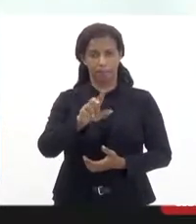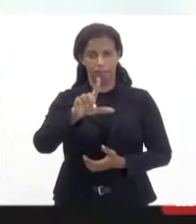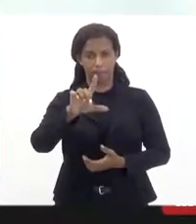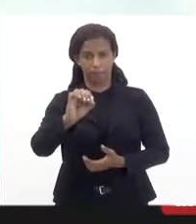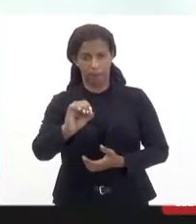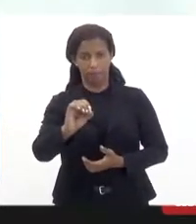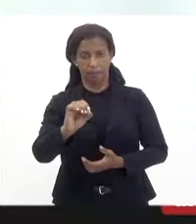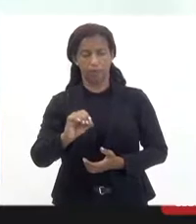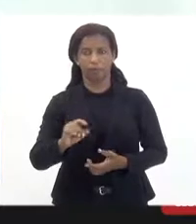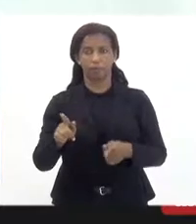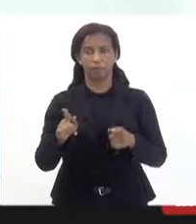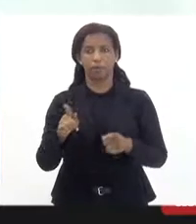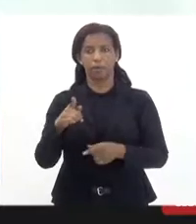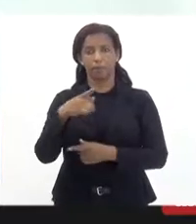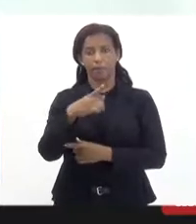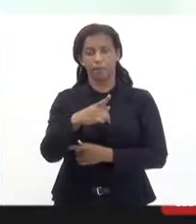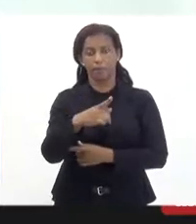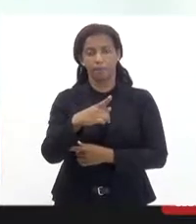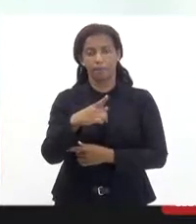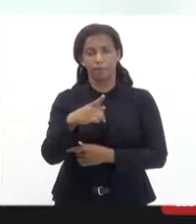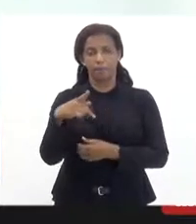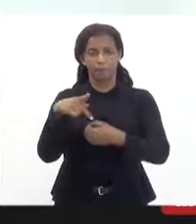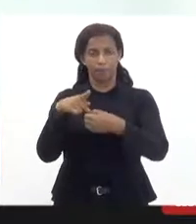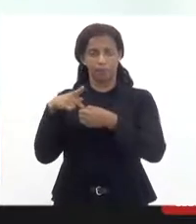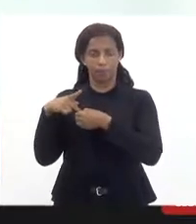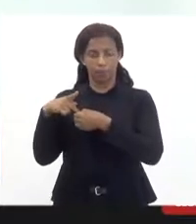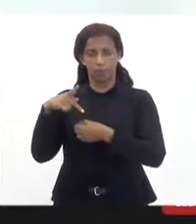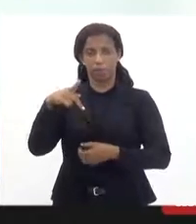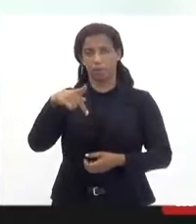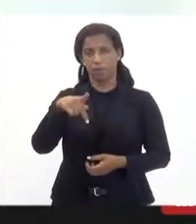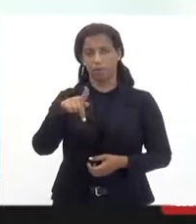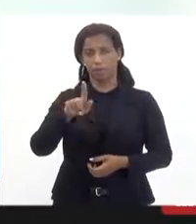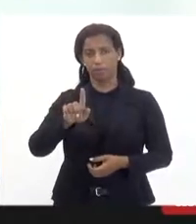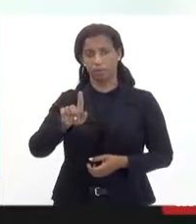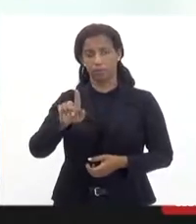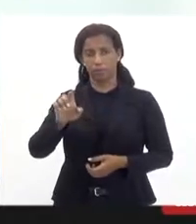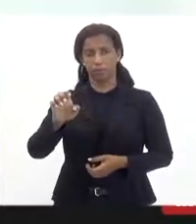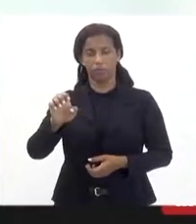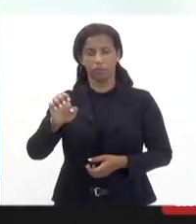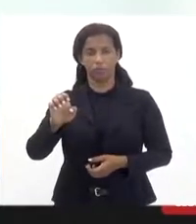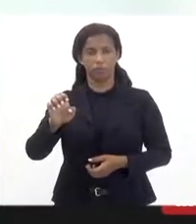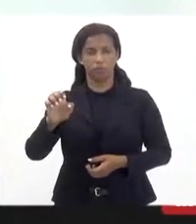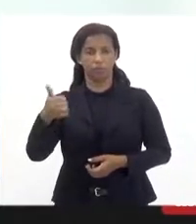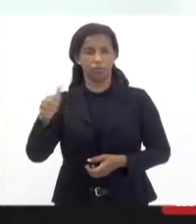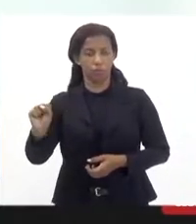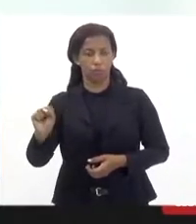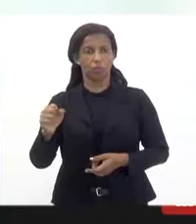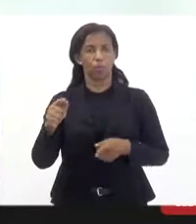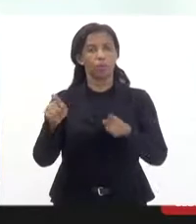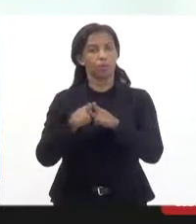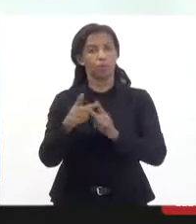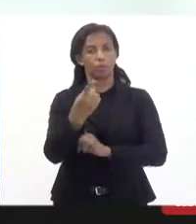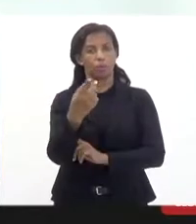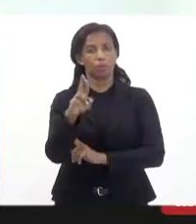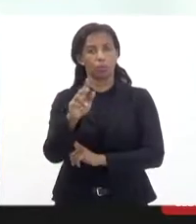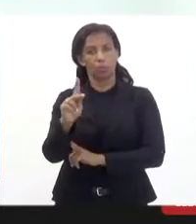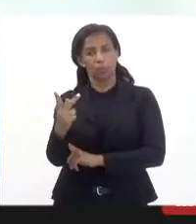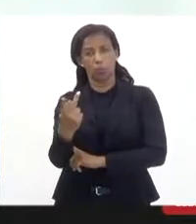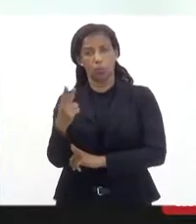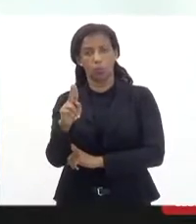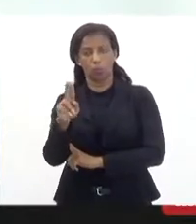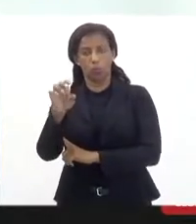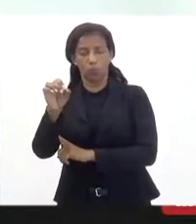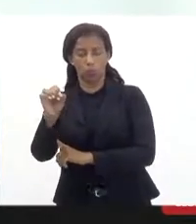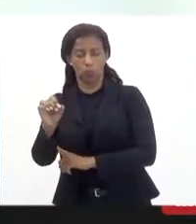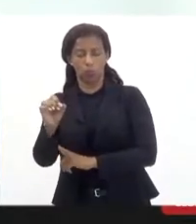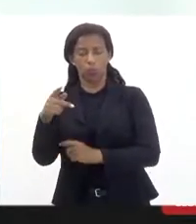Manier, procurador-chefe da PG18, e o doutor Hugo Maurel,